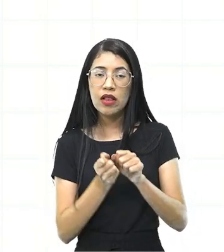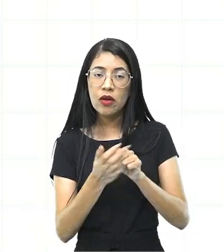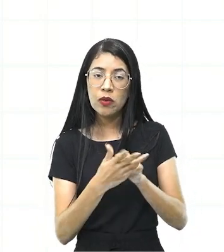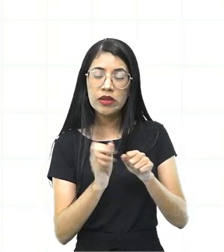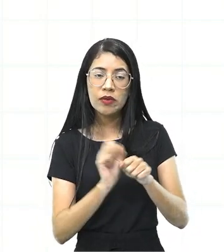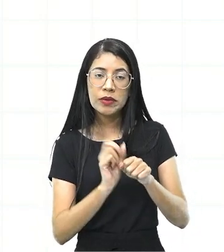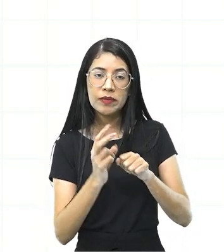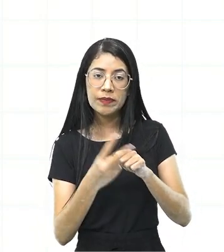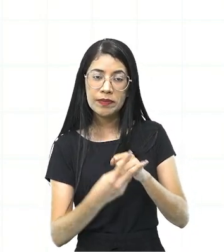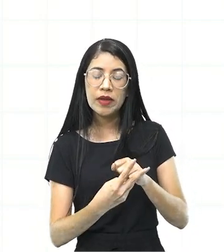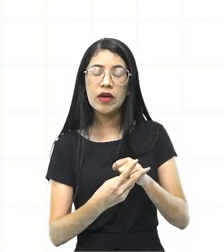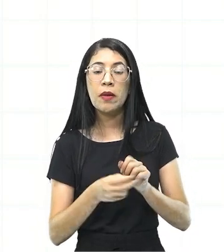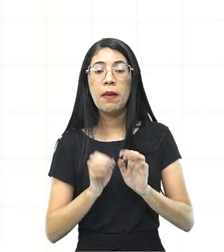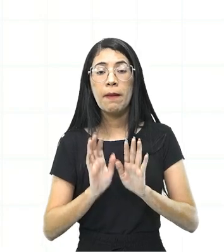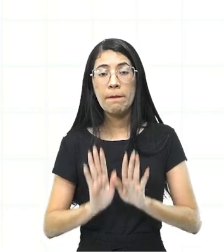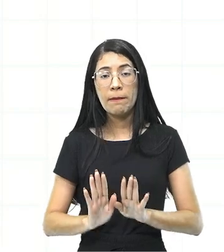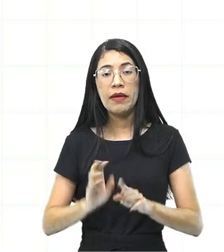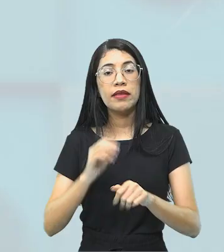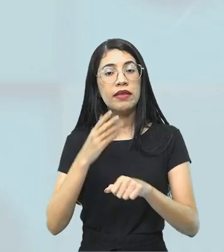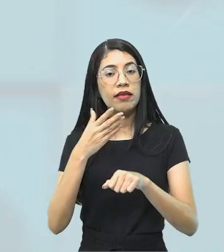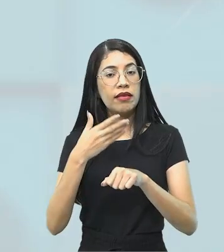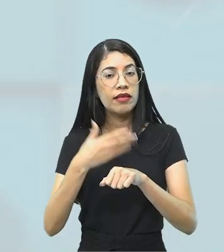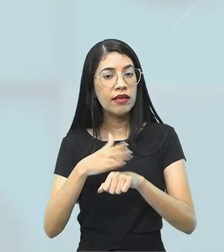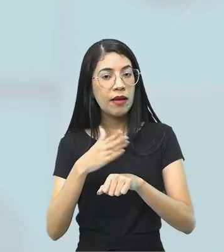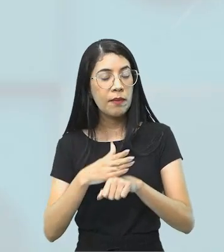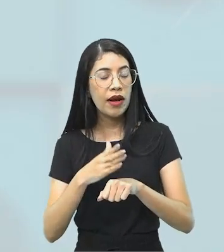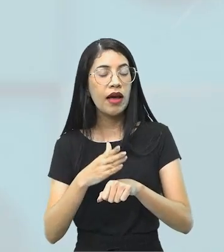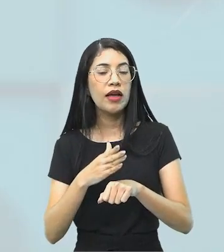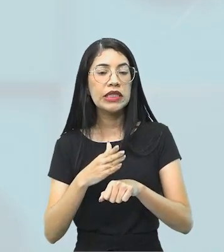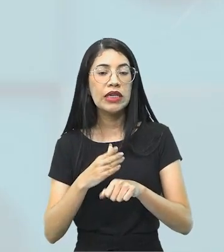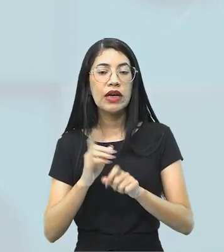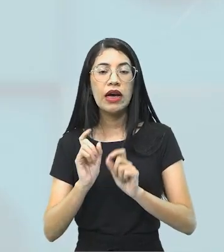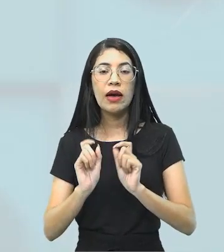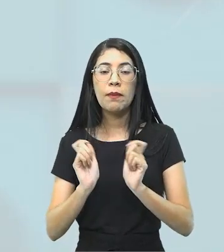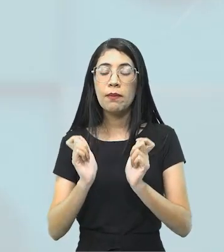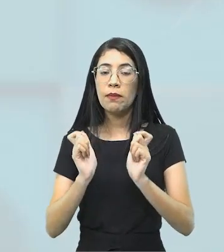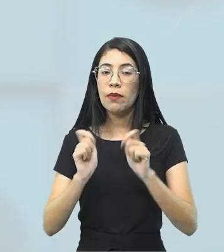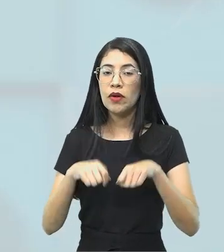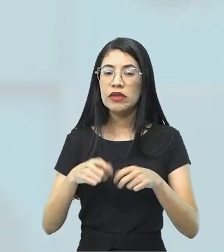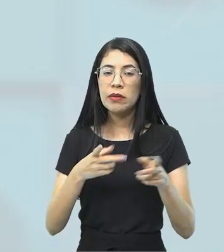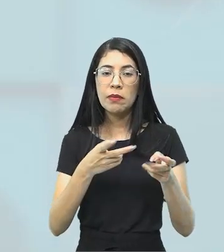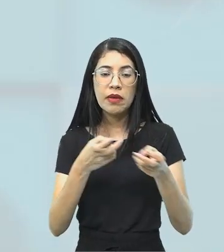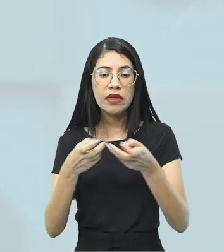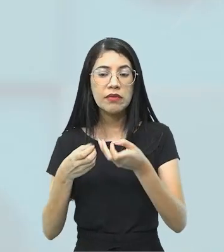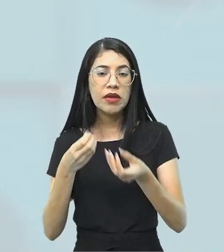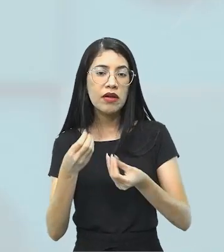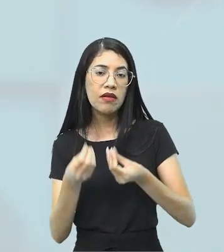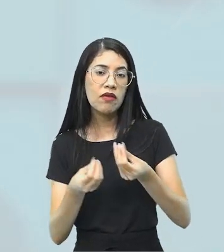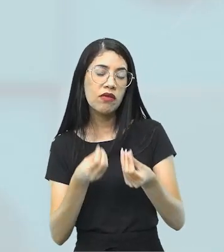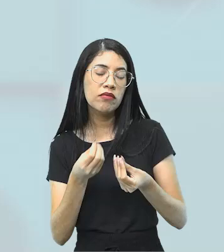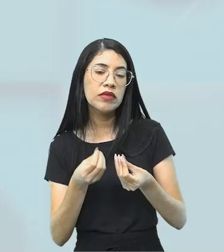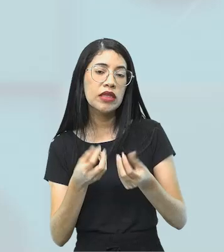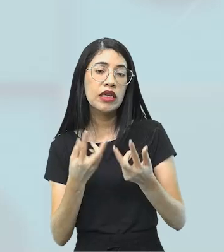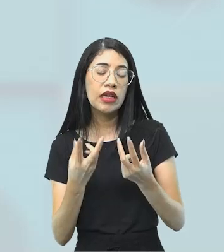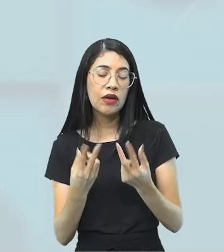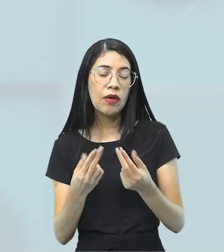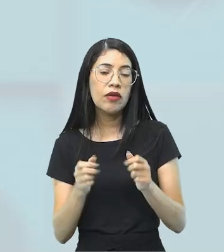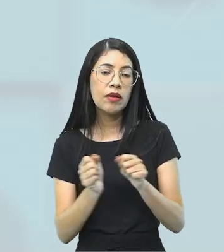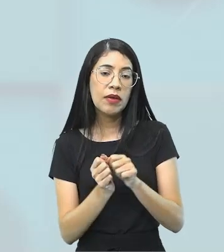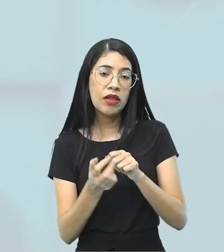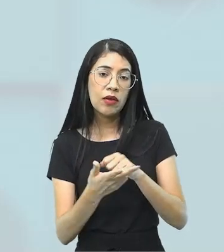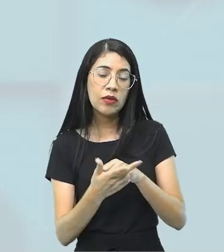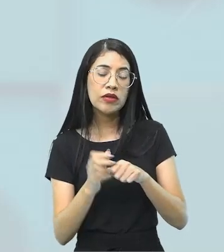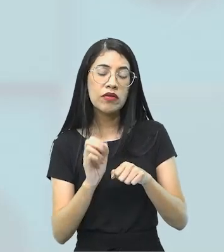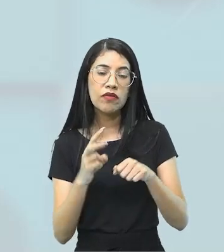locuções adverbiais, né? Mas a prática, ela faz com que a gente consiga perceber, né? Assim como as locuções verbais